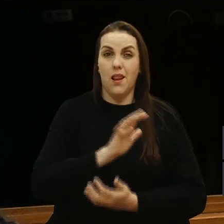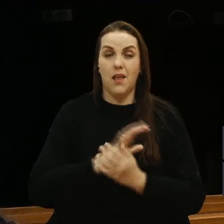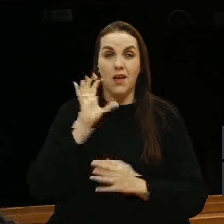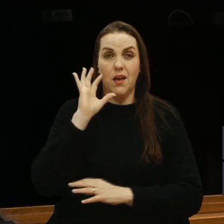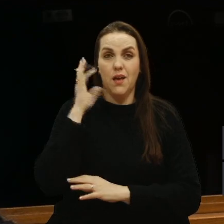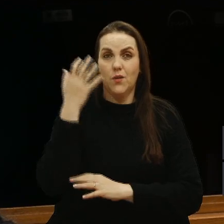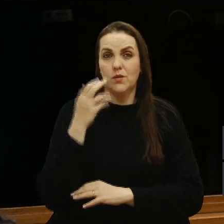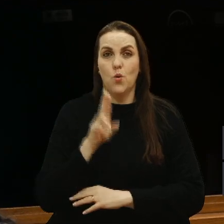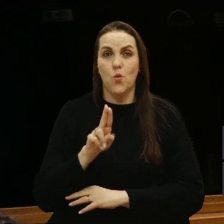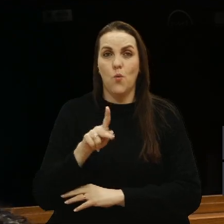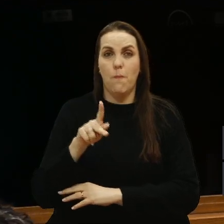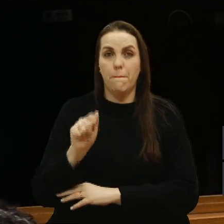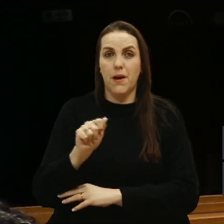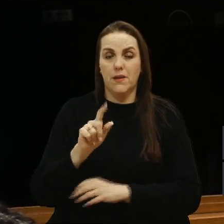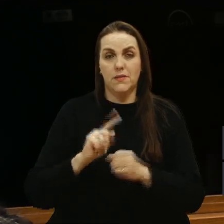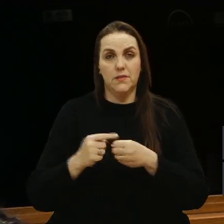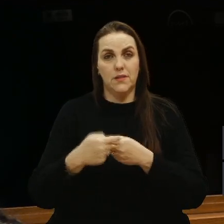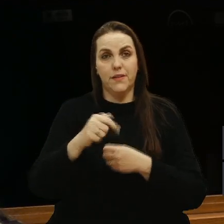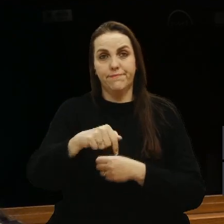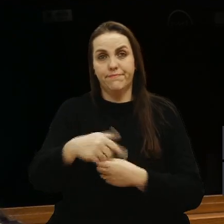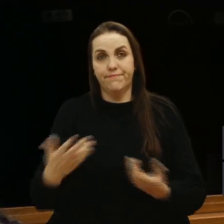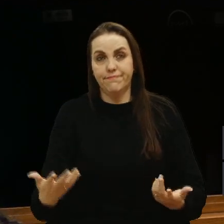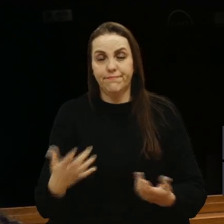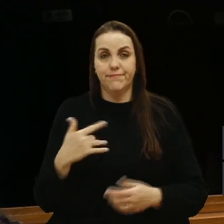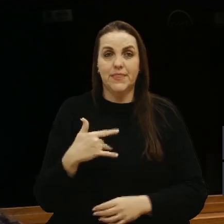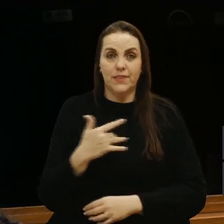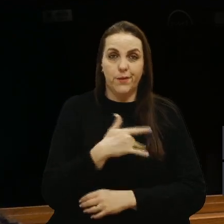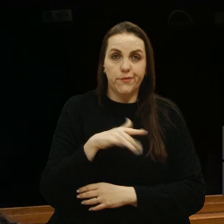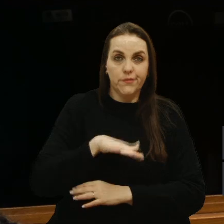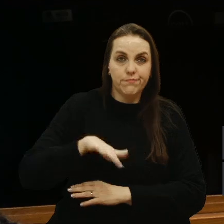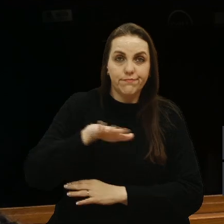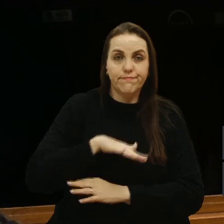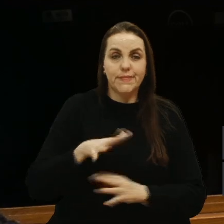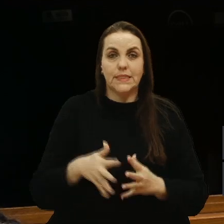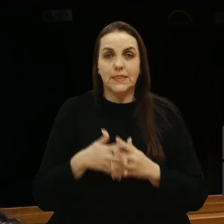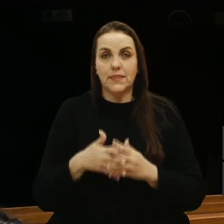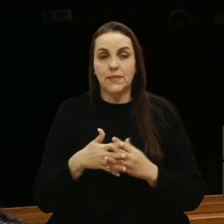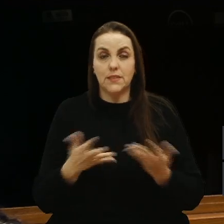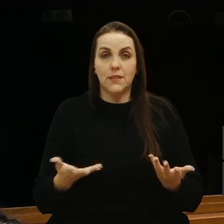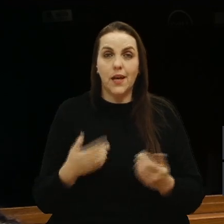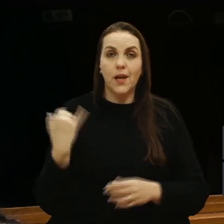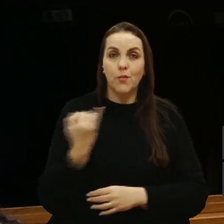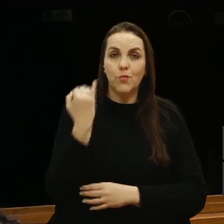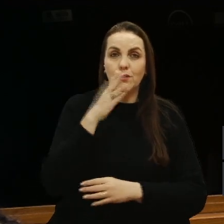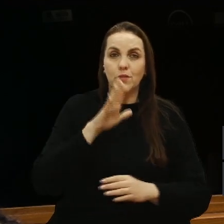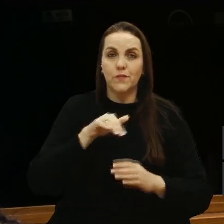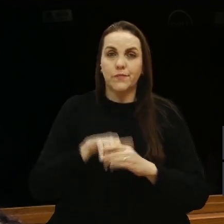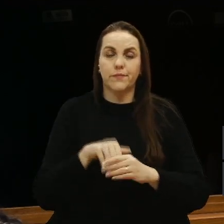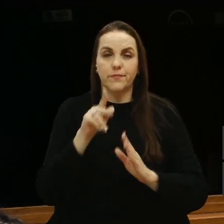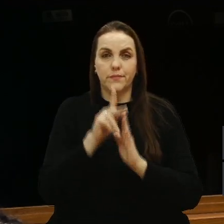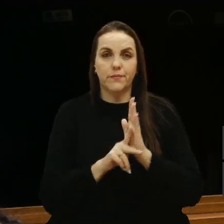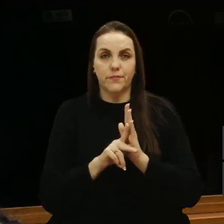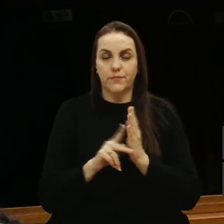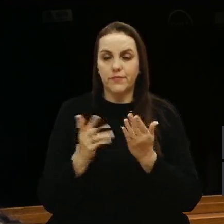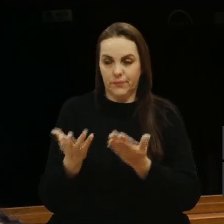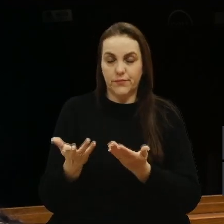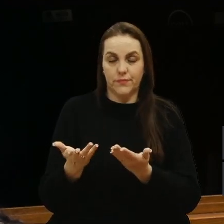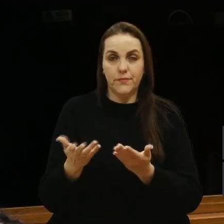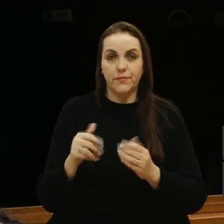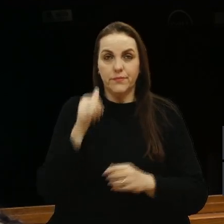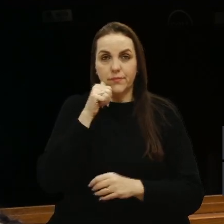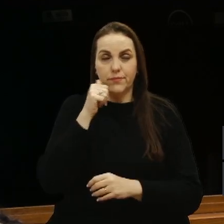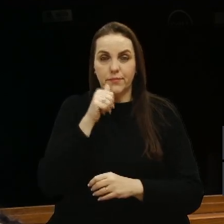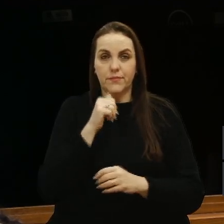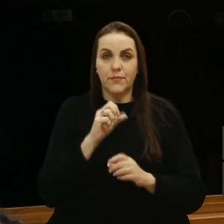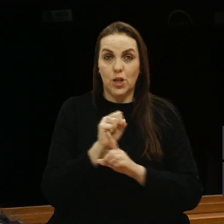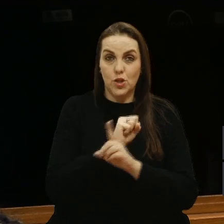das UPAs da saúde na nossa cidade, mas é importante que a gente possa, votar projetos como esse, que para a sociedade entender nós temos